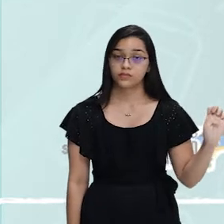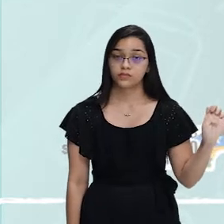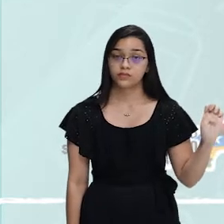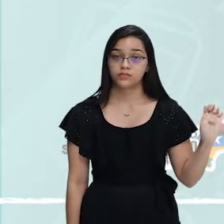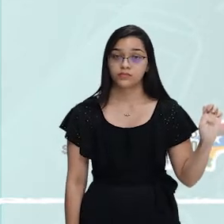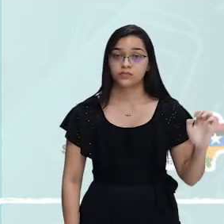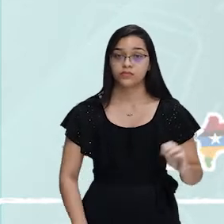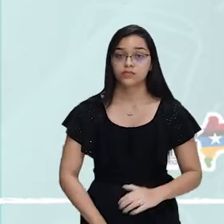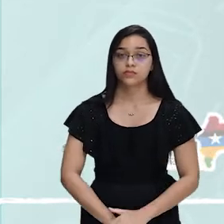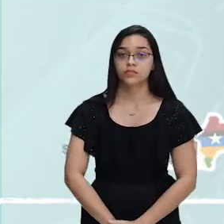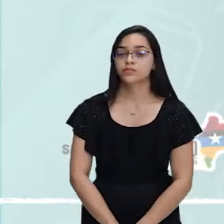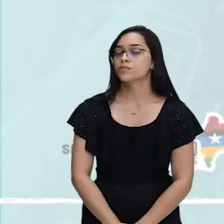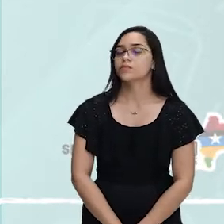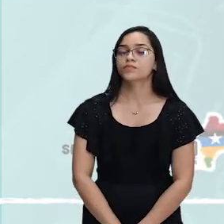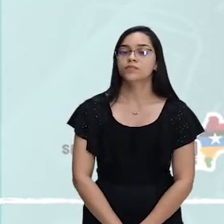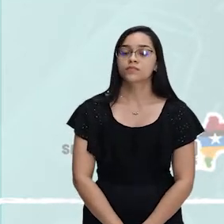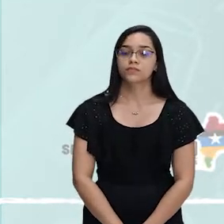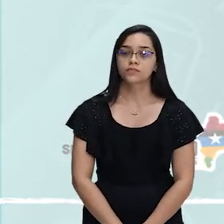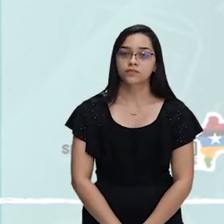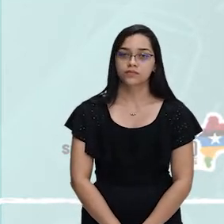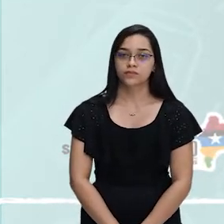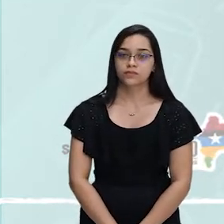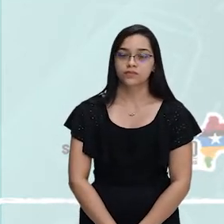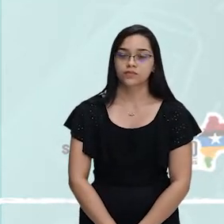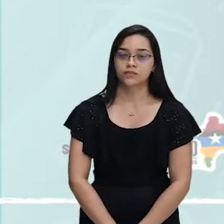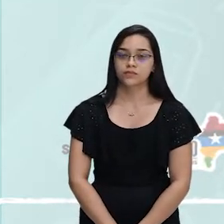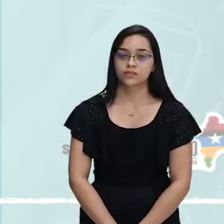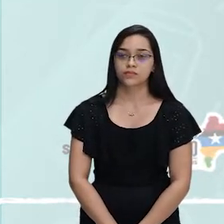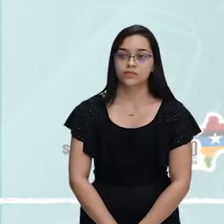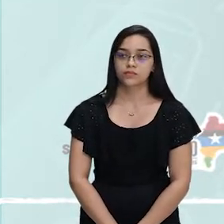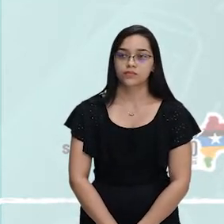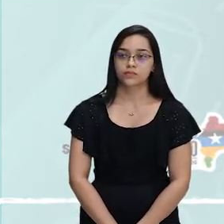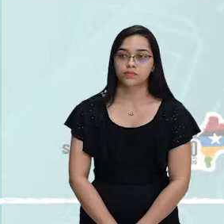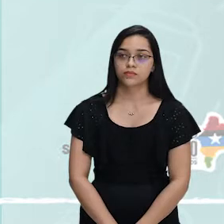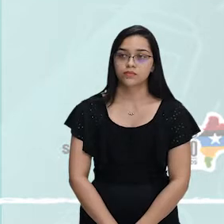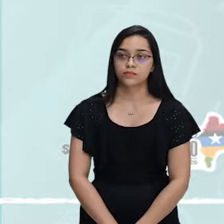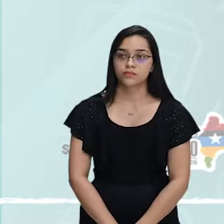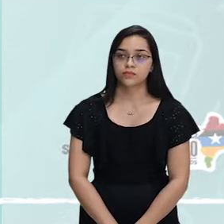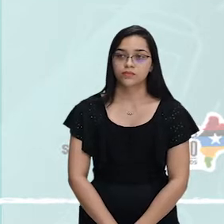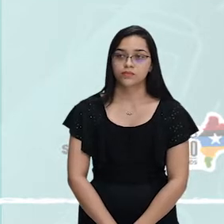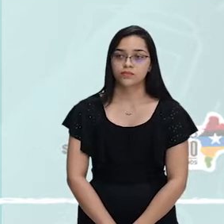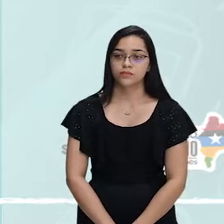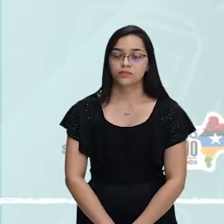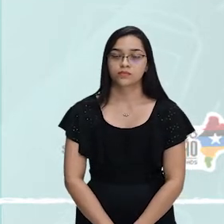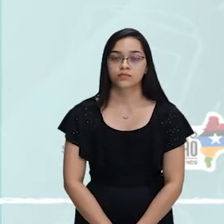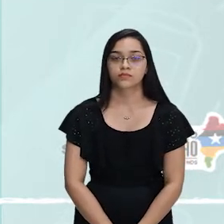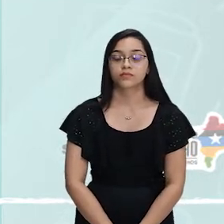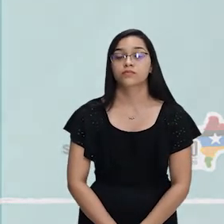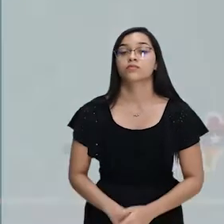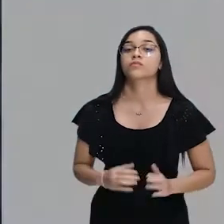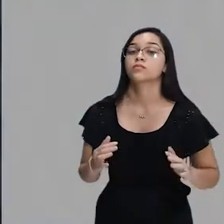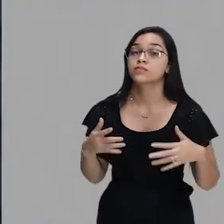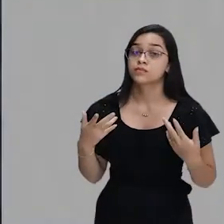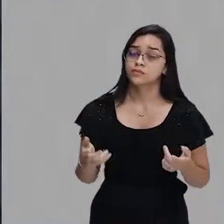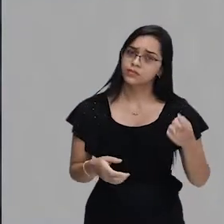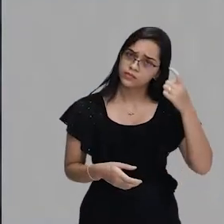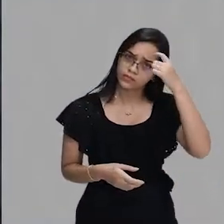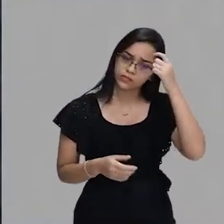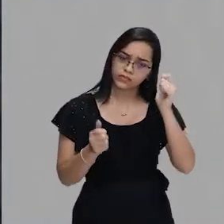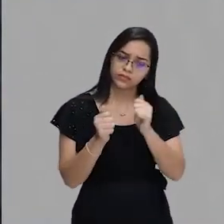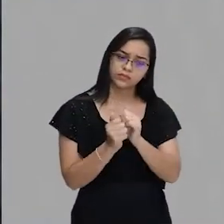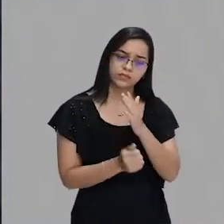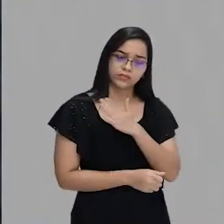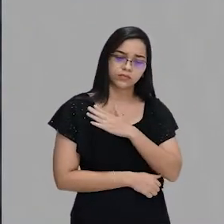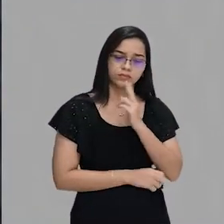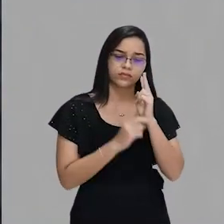E Paulo, pois obteve o maior desvio padrão. Pessoal, pensem comigo,